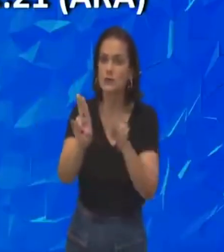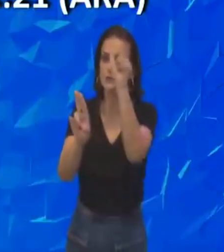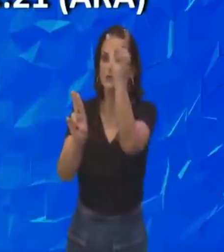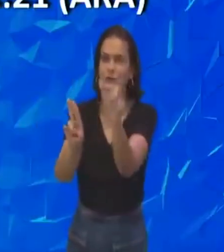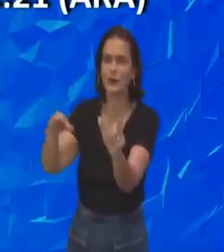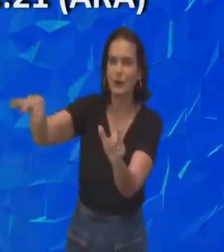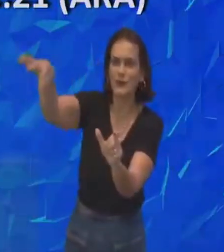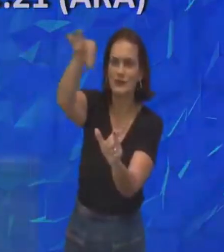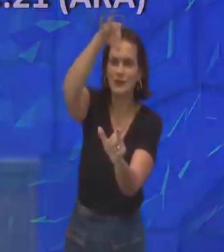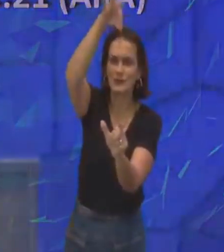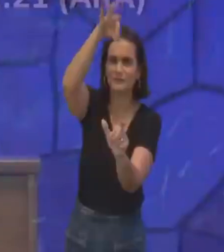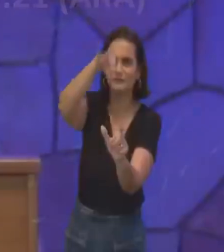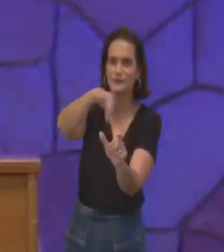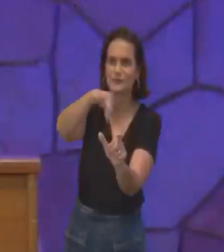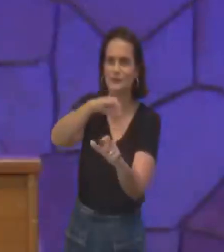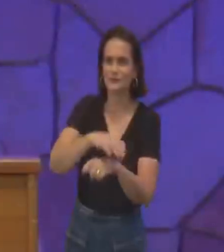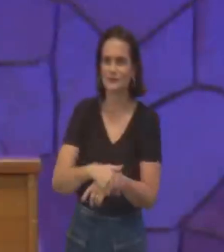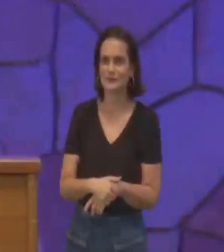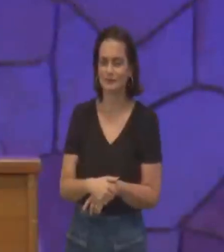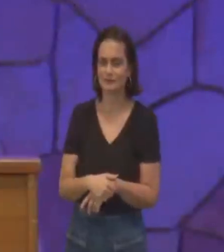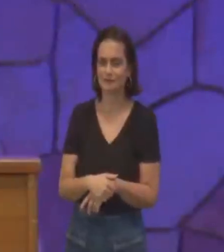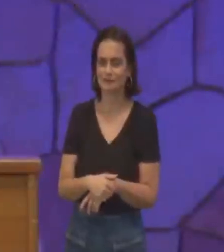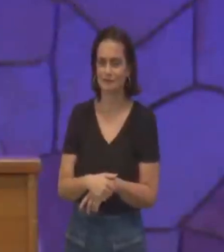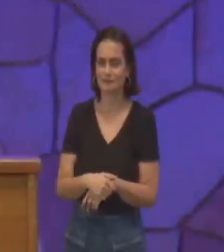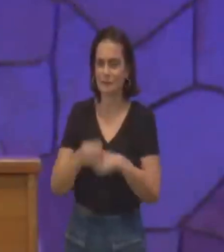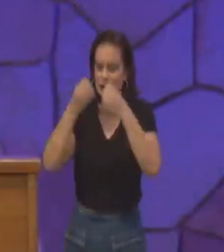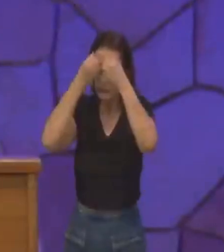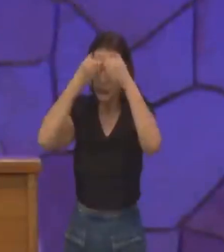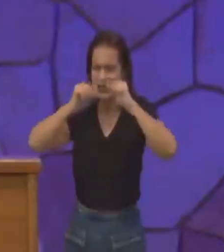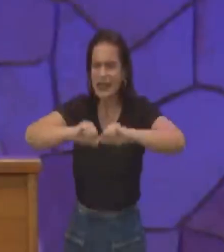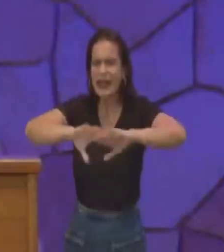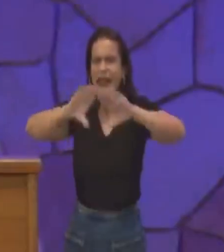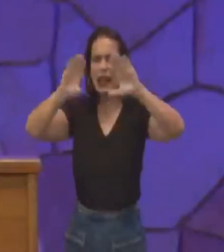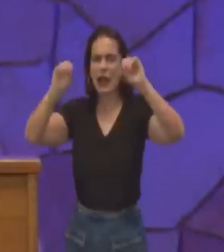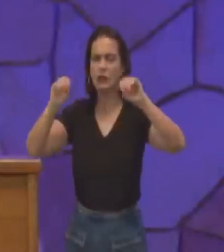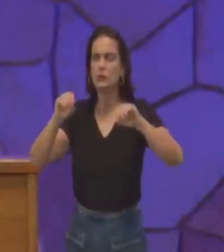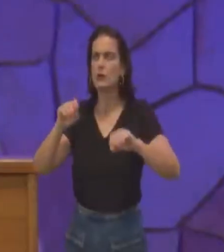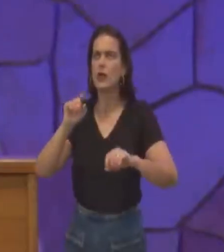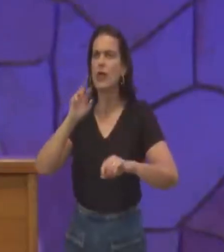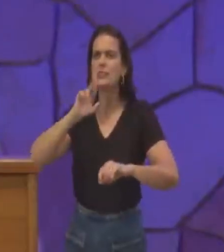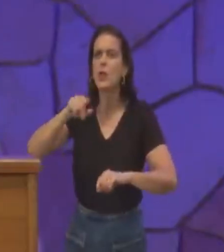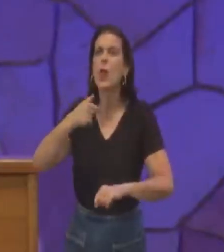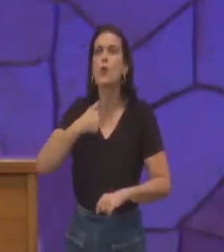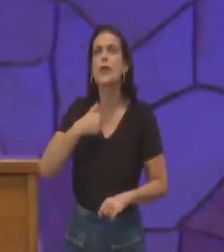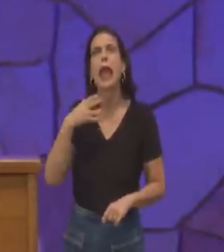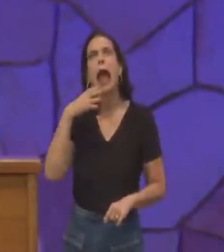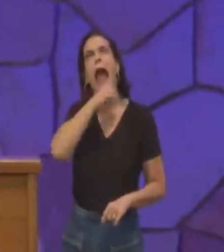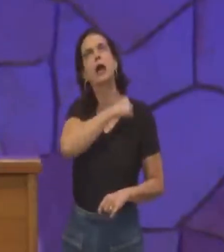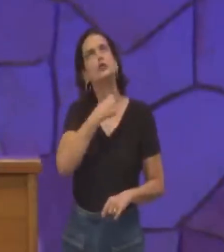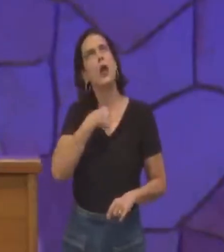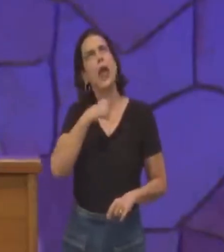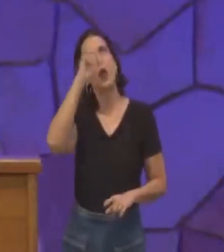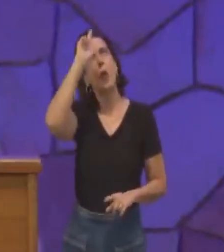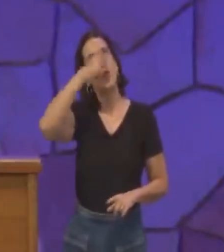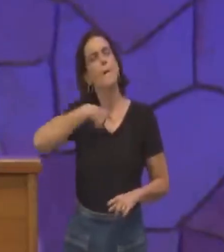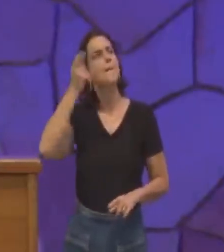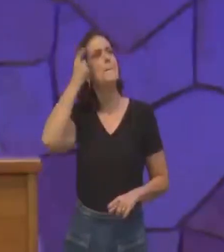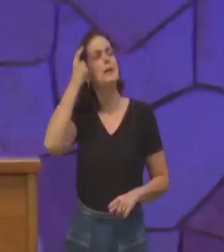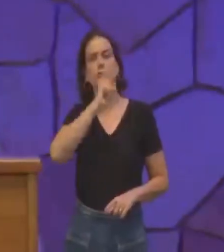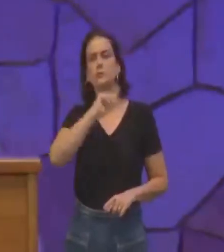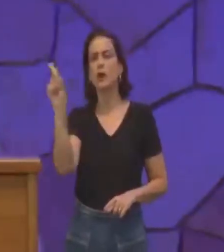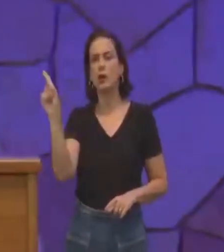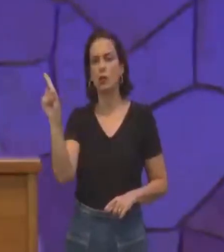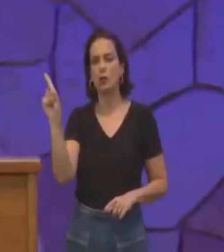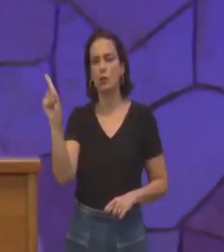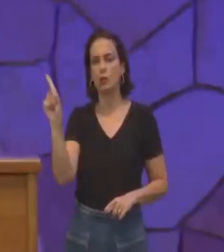Santo. Que clareza! Então não é o que eu acho ou o que você acha, é o que a palavra diz. Esta é